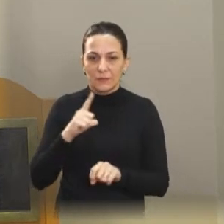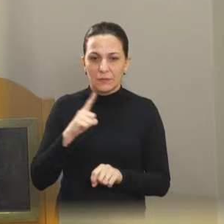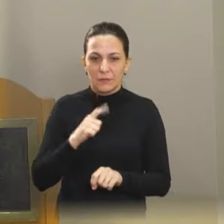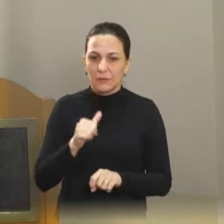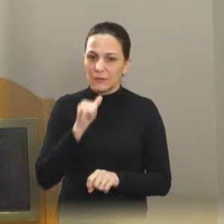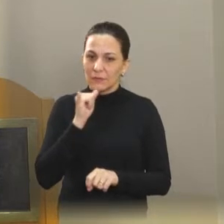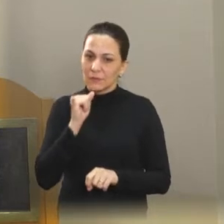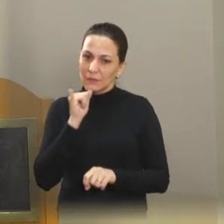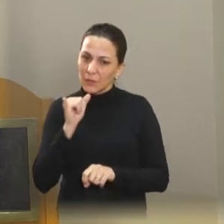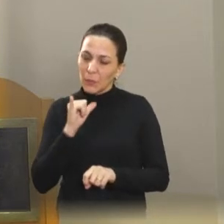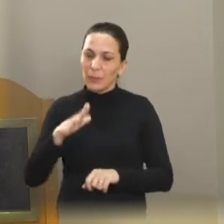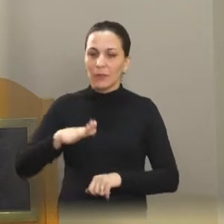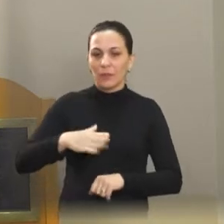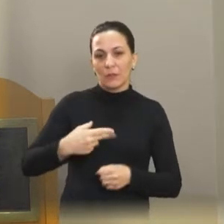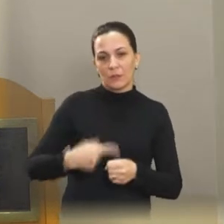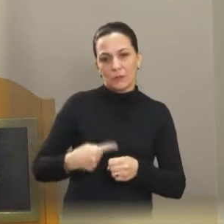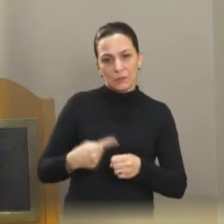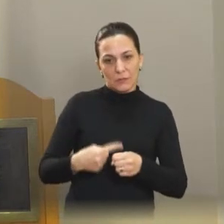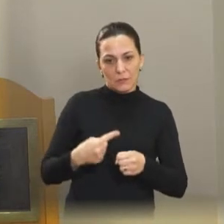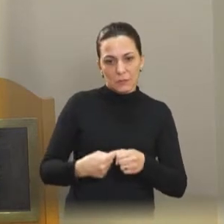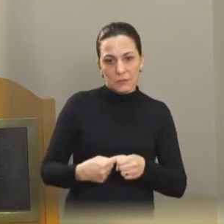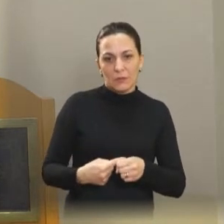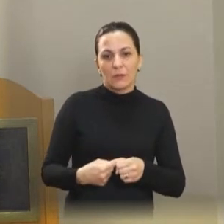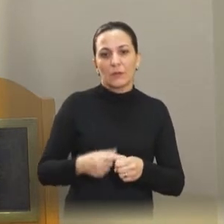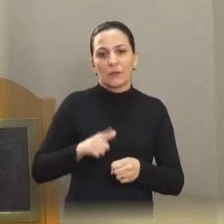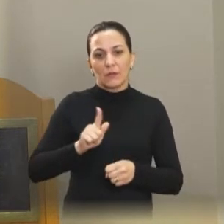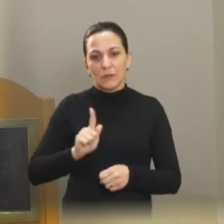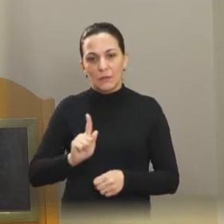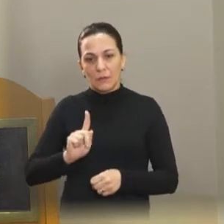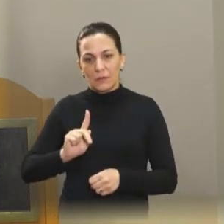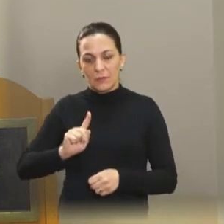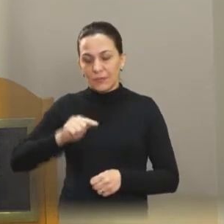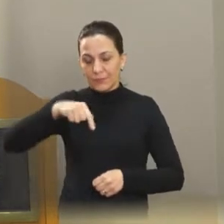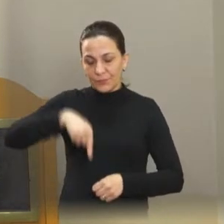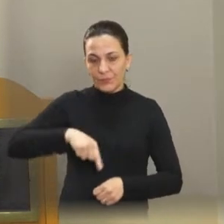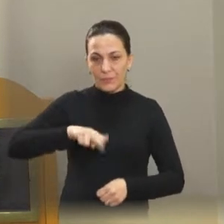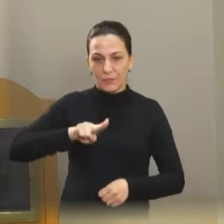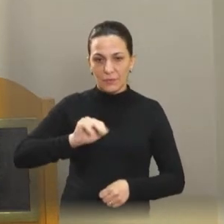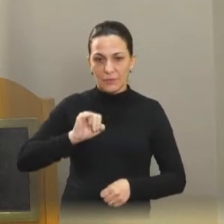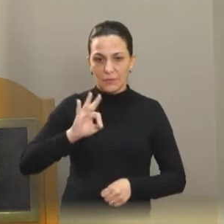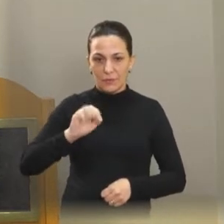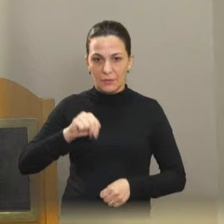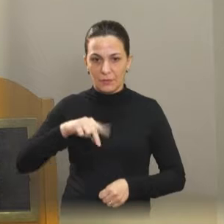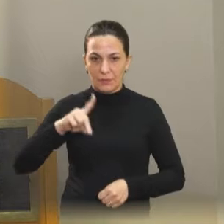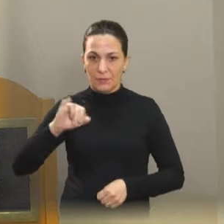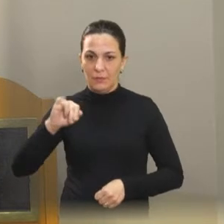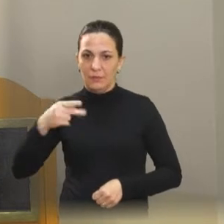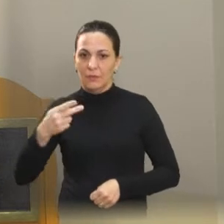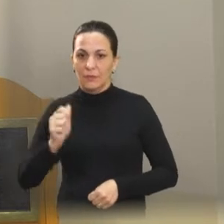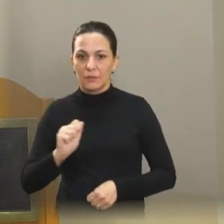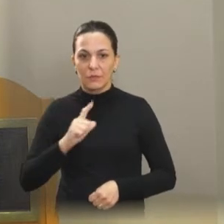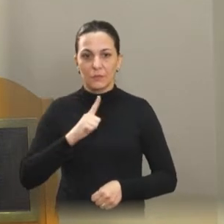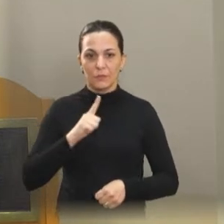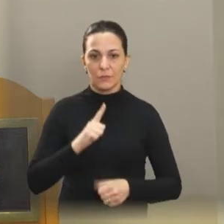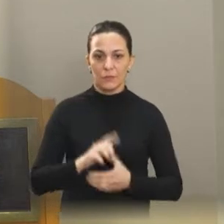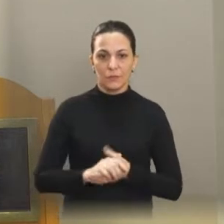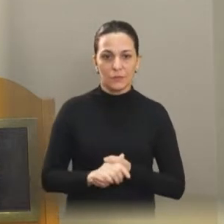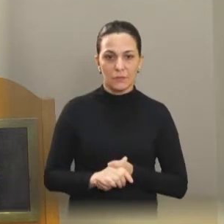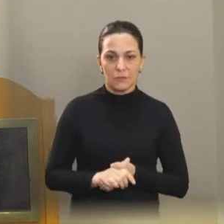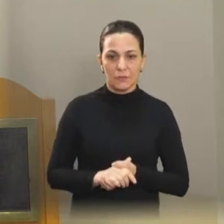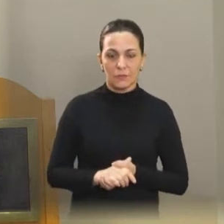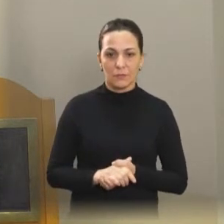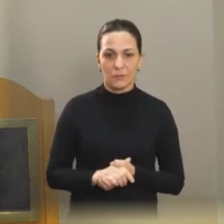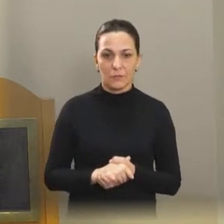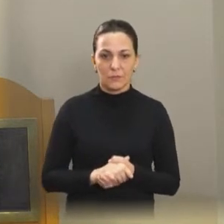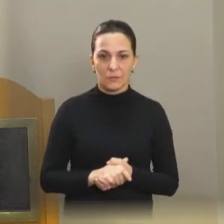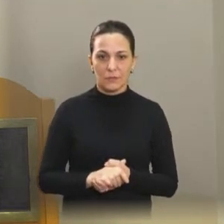bairro aí no lado do Quitandinha no Campus Vila ali que a coisa tá feia tá muito bravo ali no